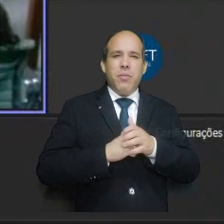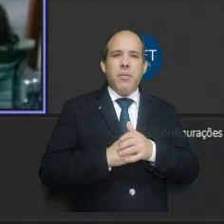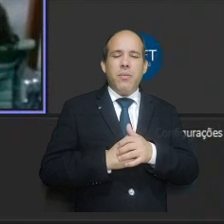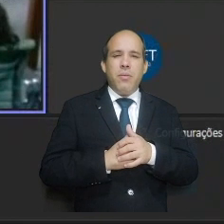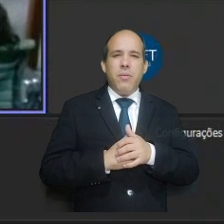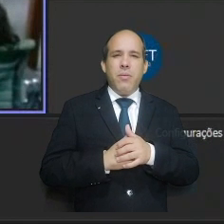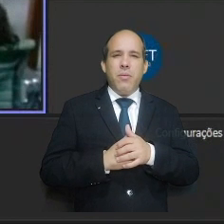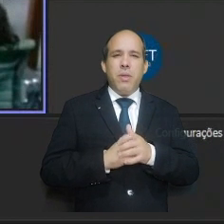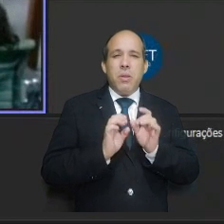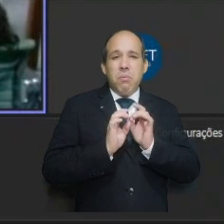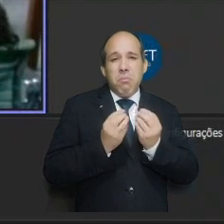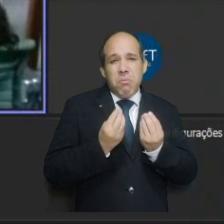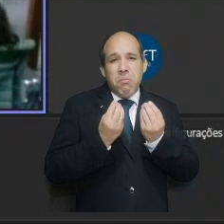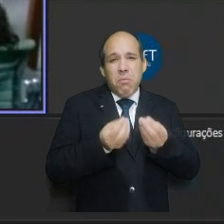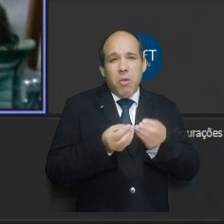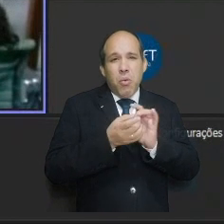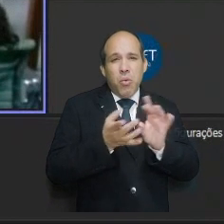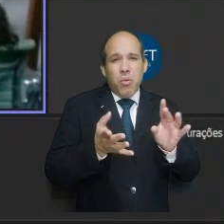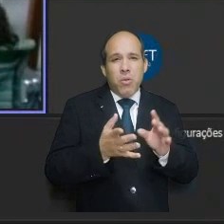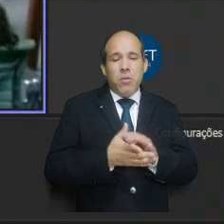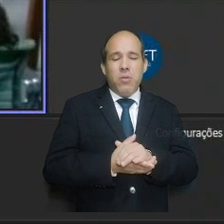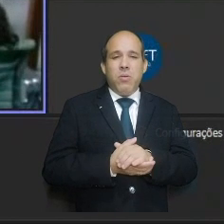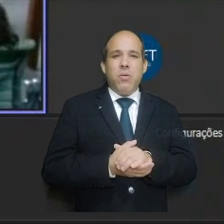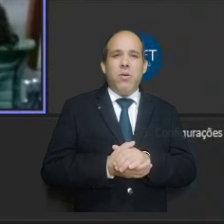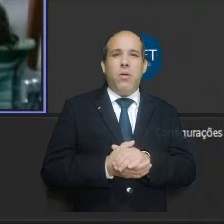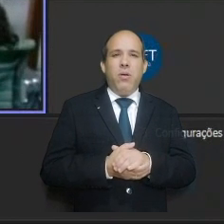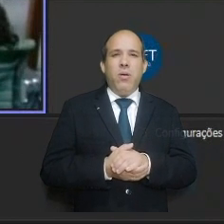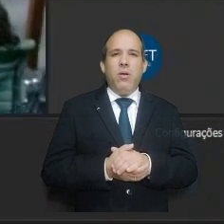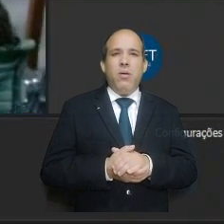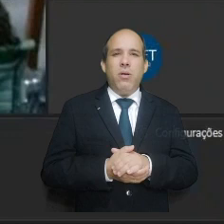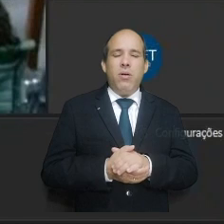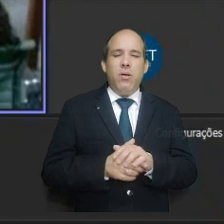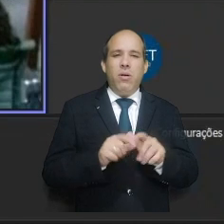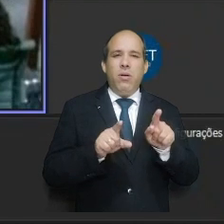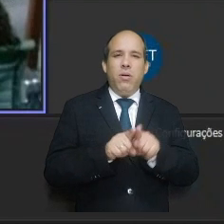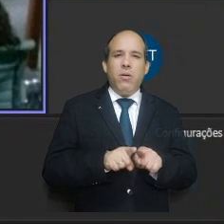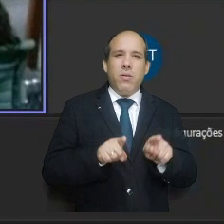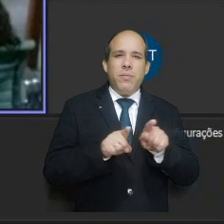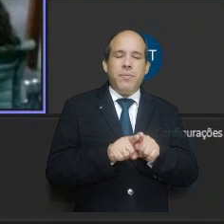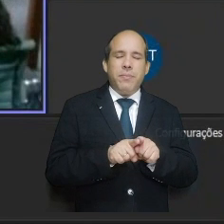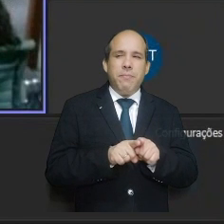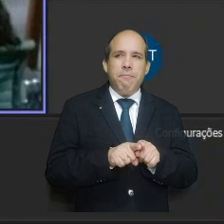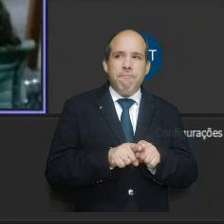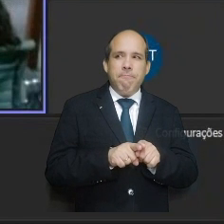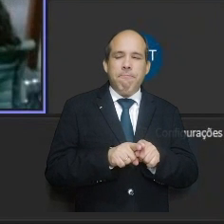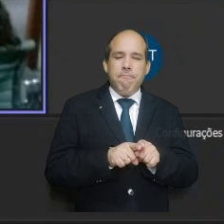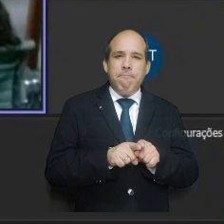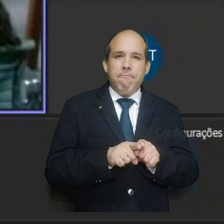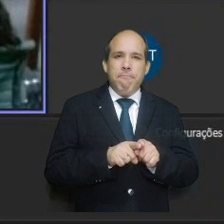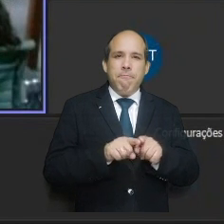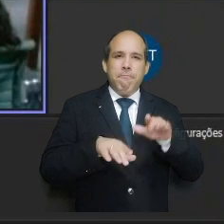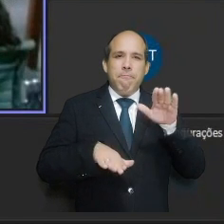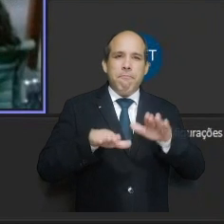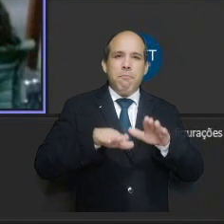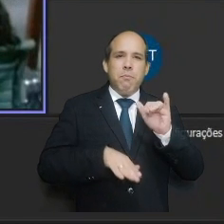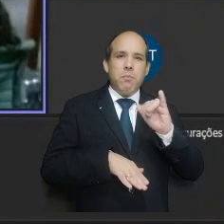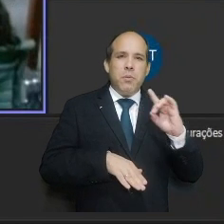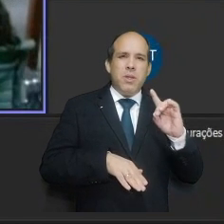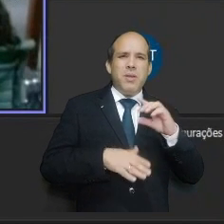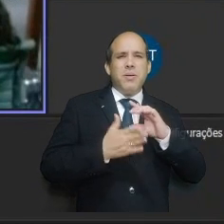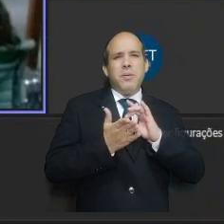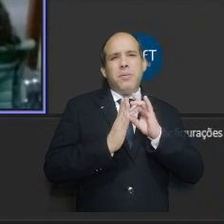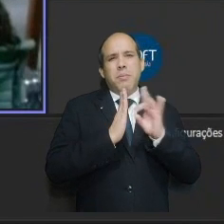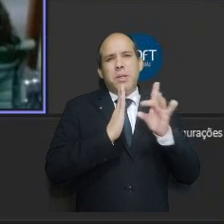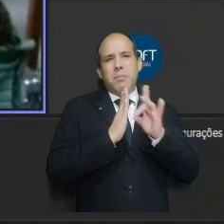equipamento, o aparelho, deu autorização, e eu menciono todos